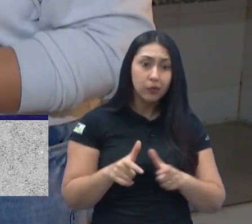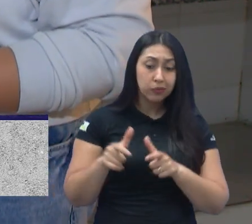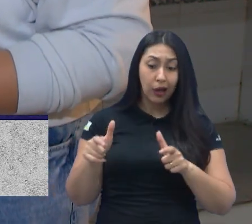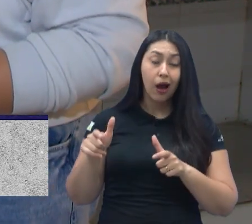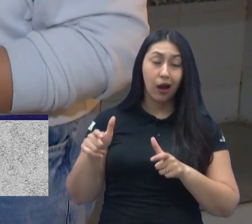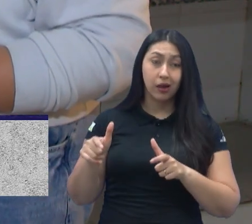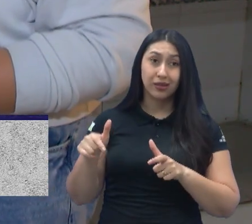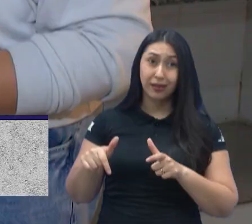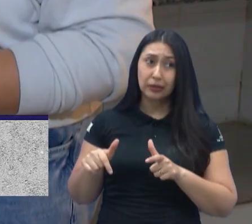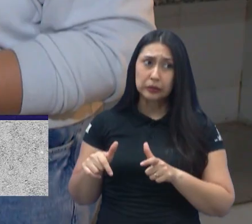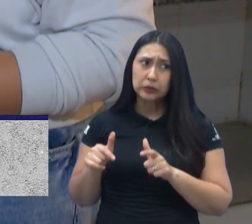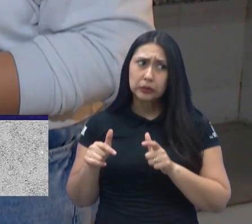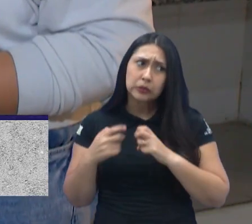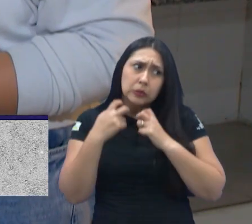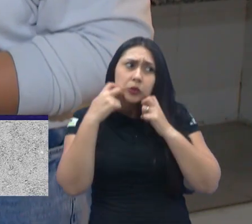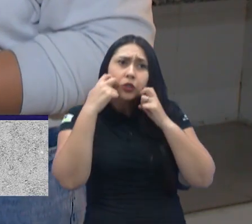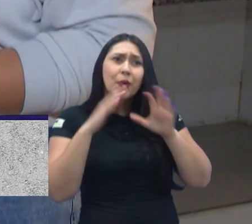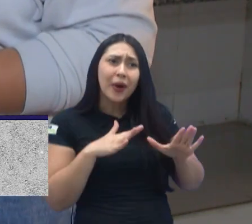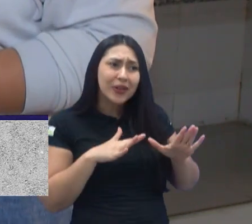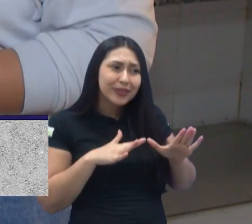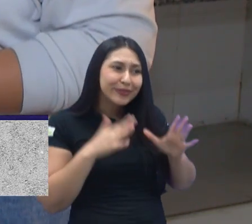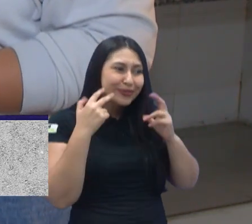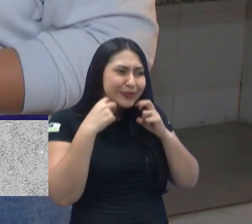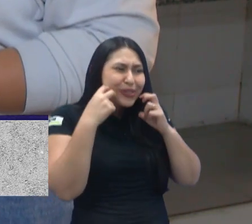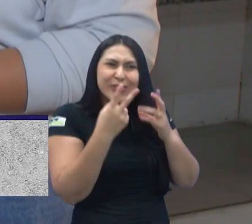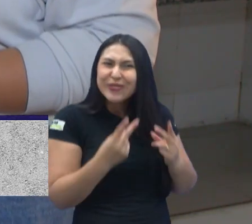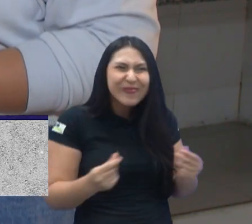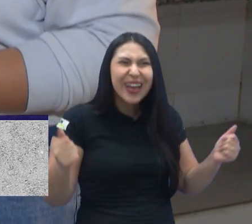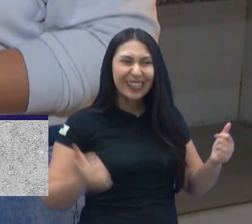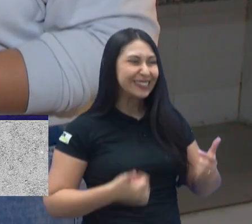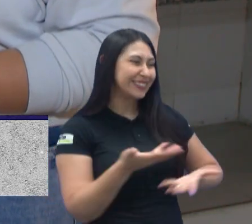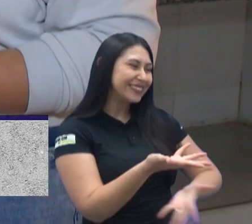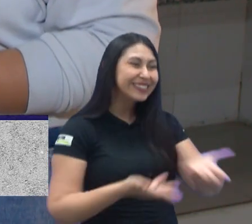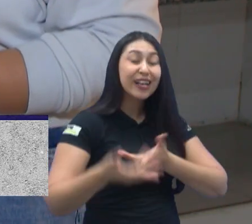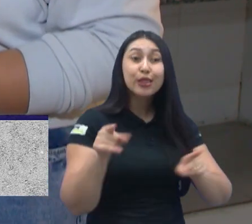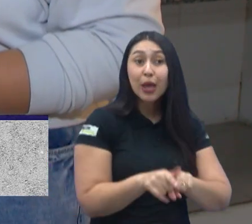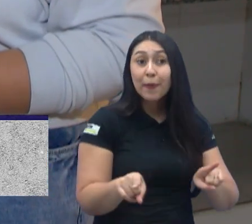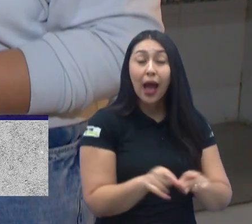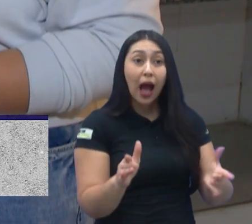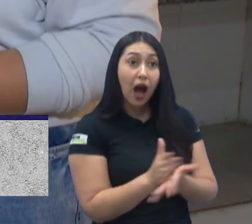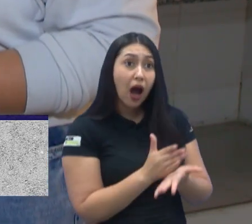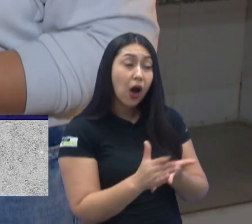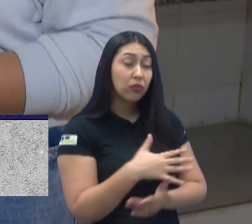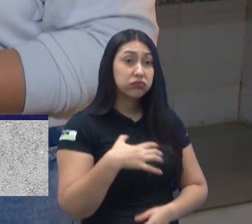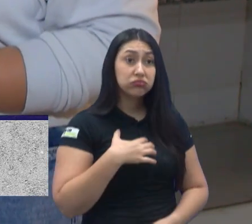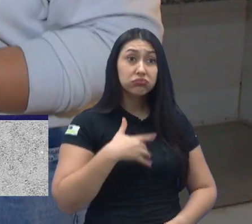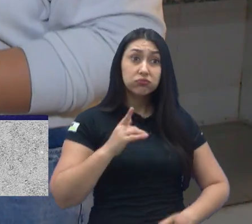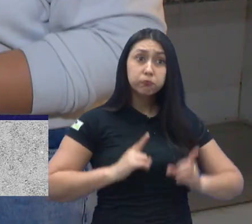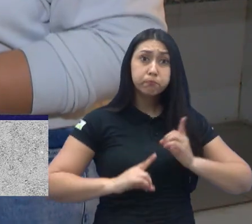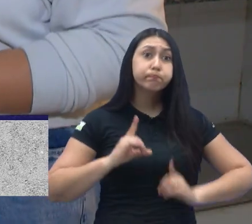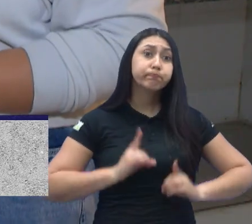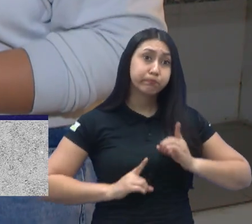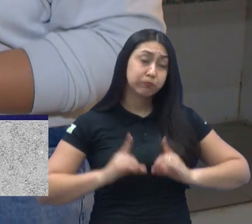bem retraído mesmo e vai se soltando. Tem idosos, né, que chega até com sintomas mais depressivos